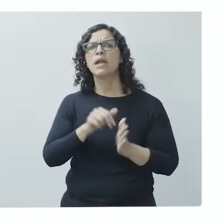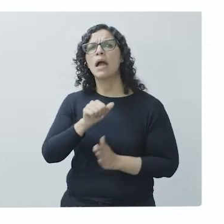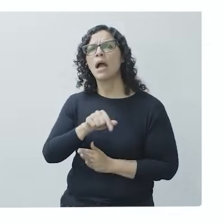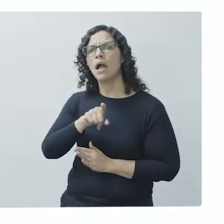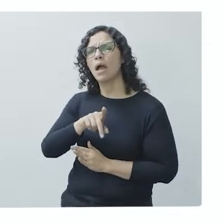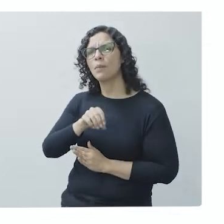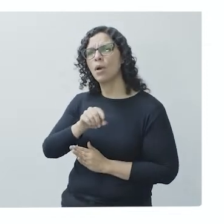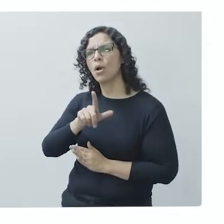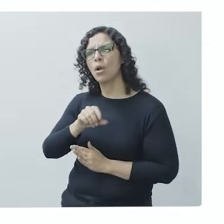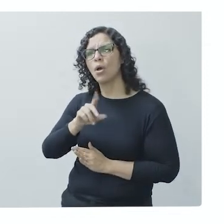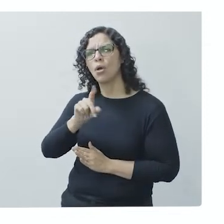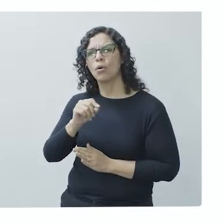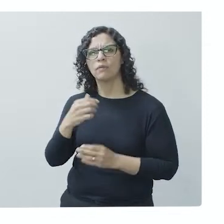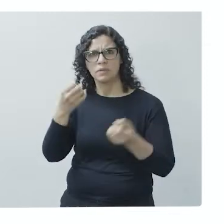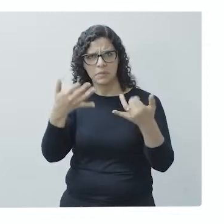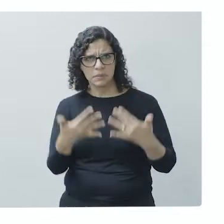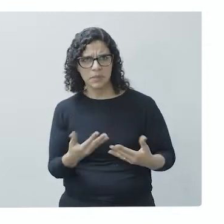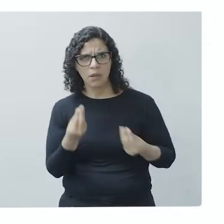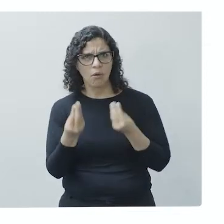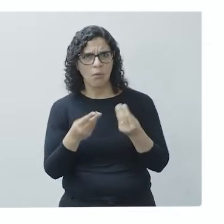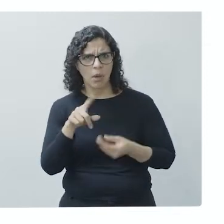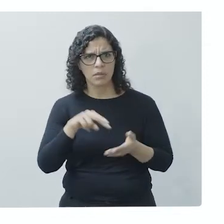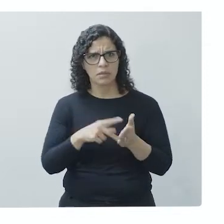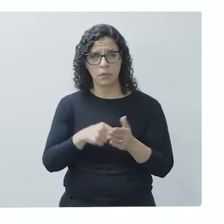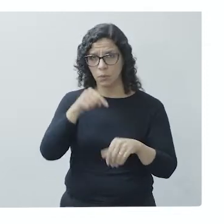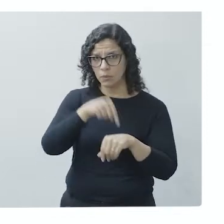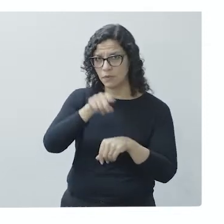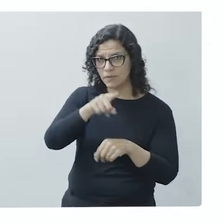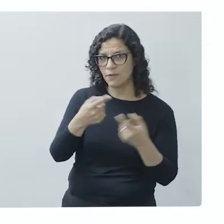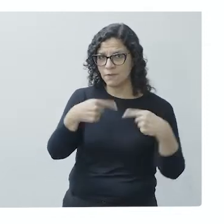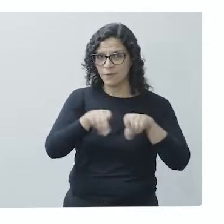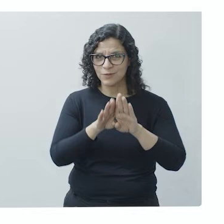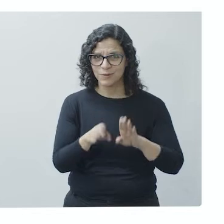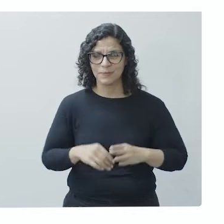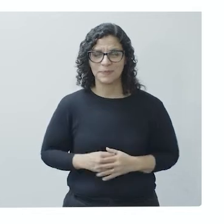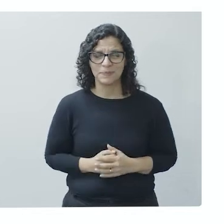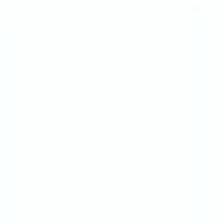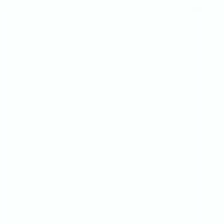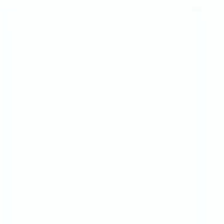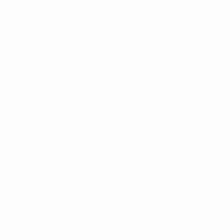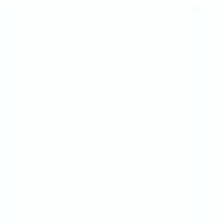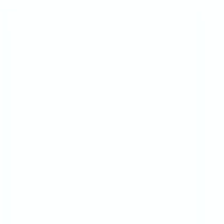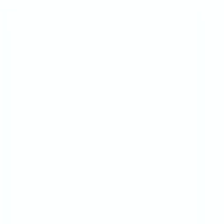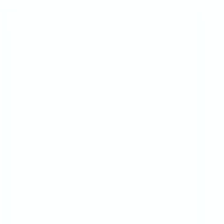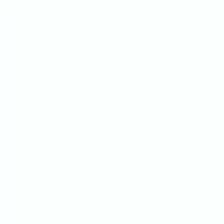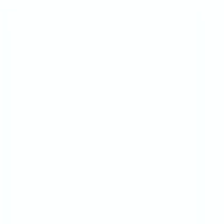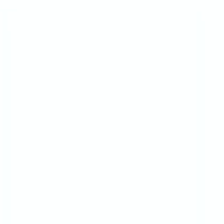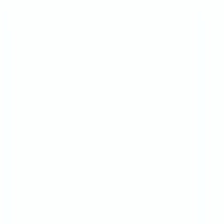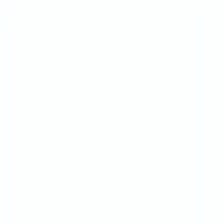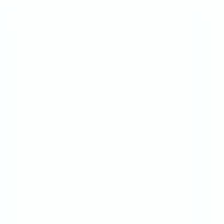é apólogo. Como que você vai responder isso? Vou dar um tempinho para você e eu já volto.